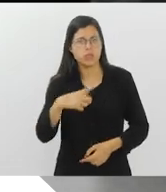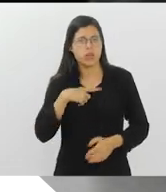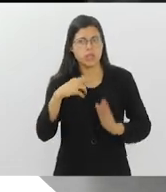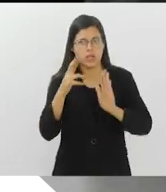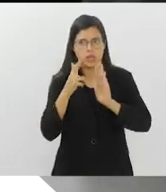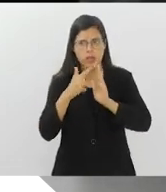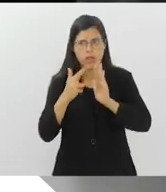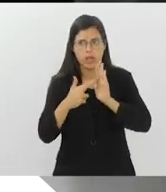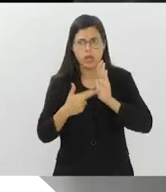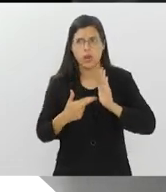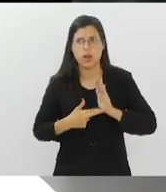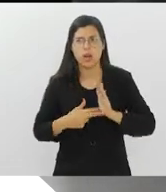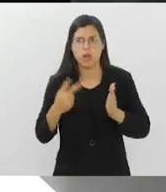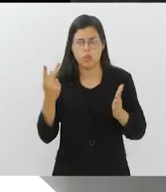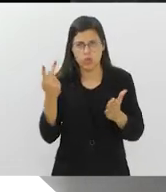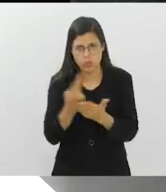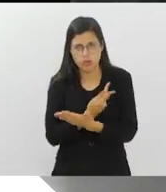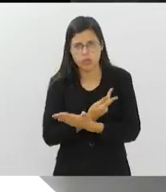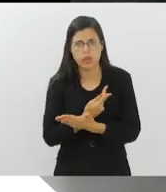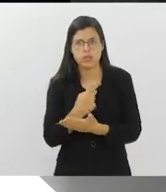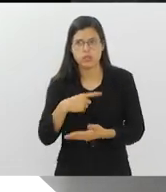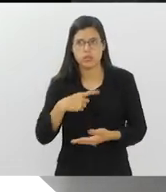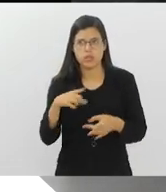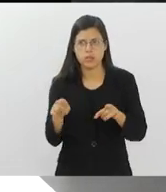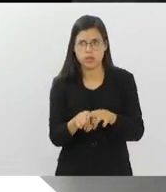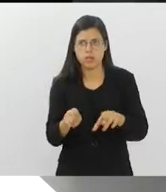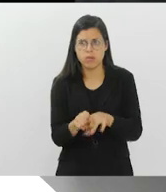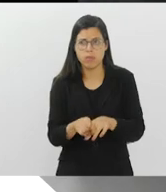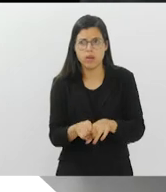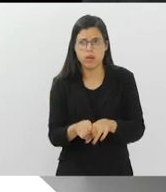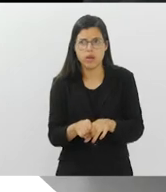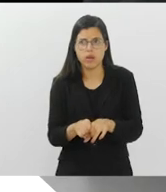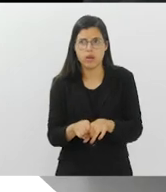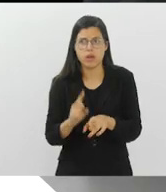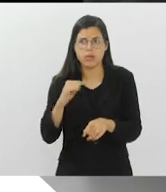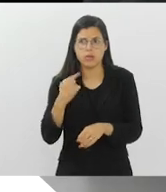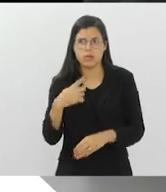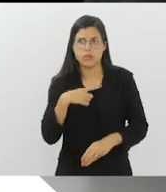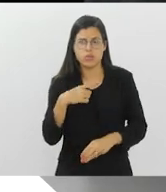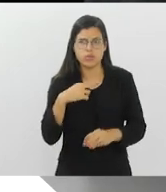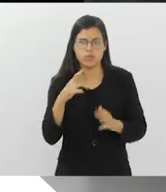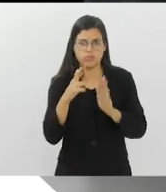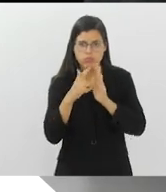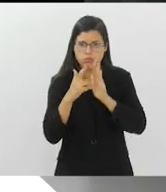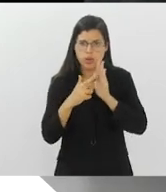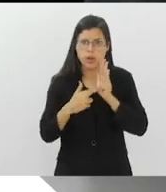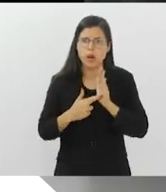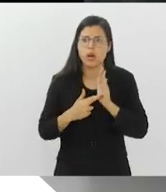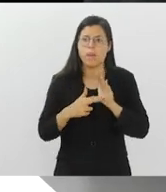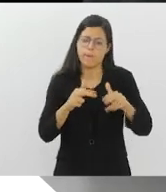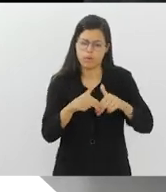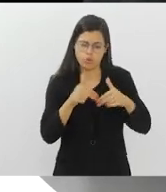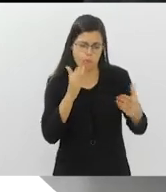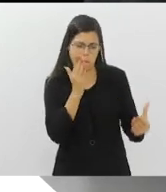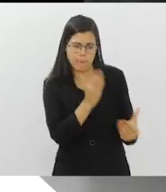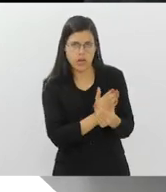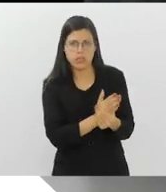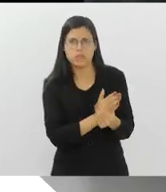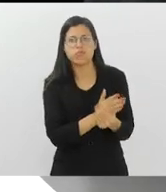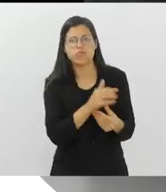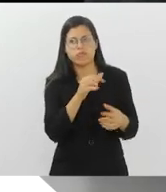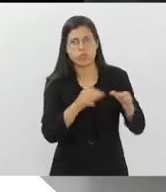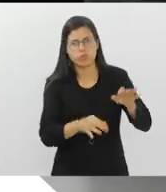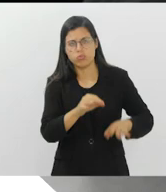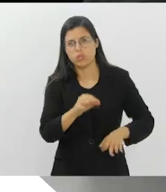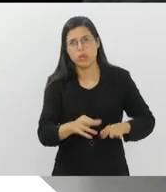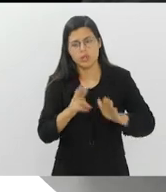rescisões imotivadas de contrato. Trouxe uma situação específica em que nós tínhamos uma regra, em razão de uma ação na justiça, essa regra foi